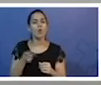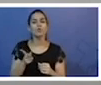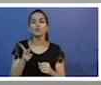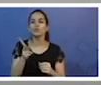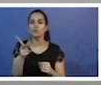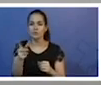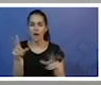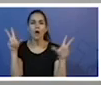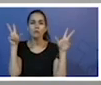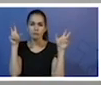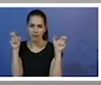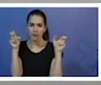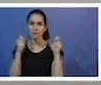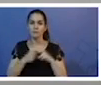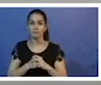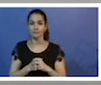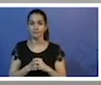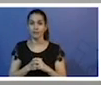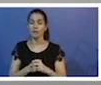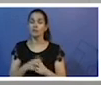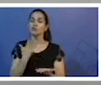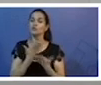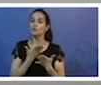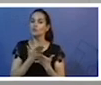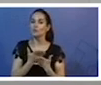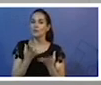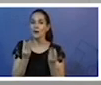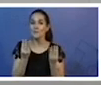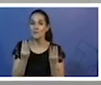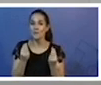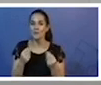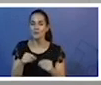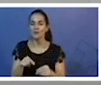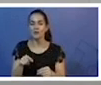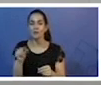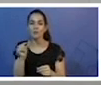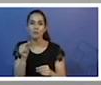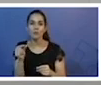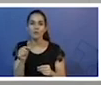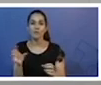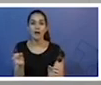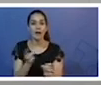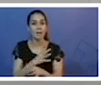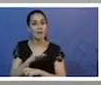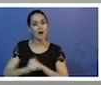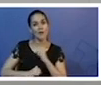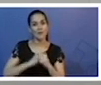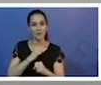continuidade, né? Então, estudem bastante, logo, logo a gente finaliza